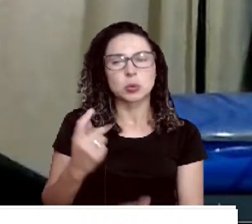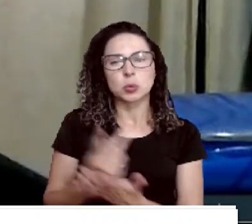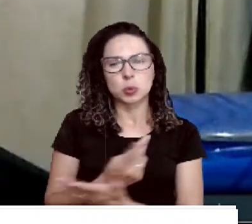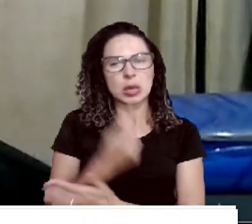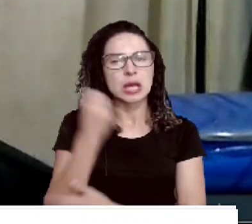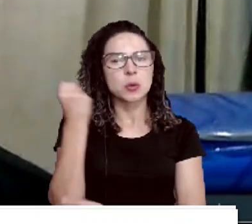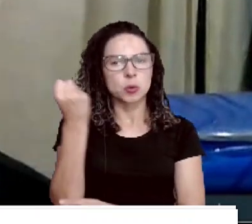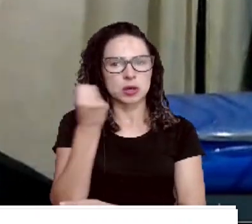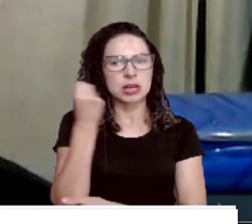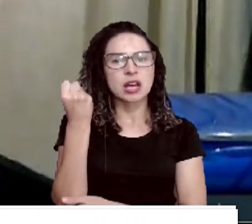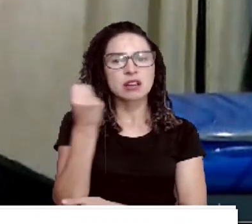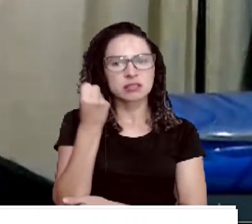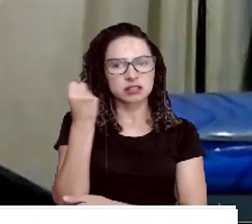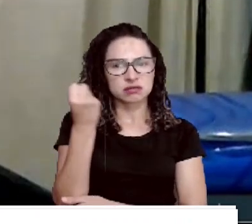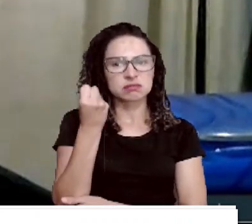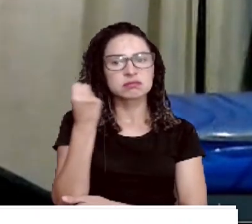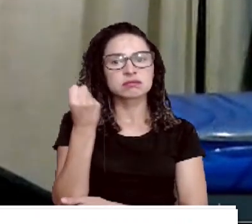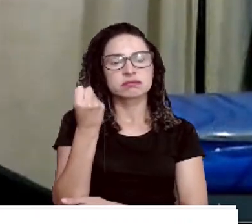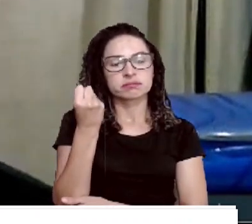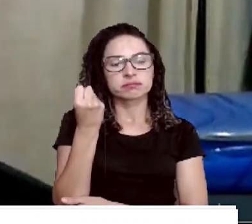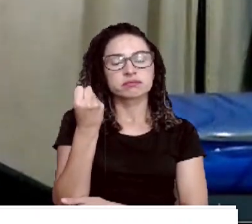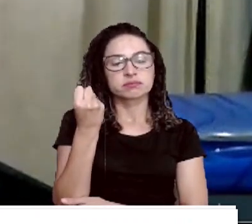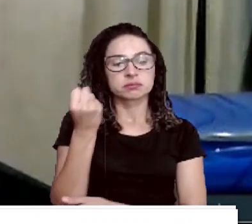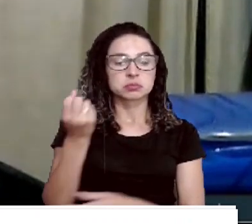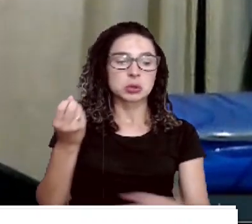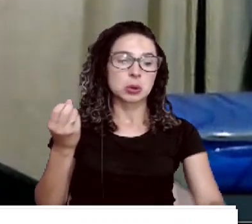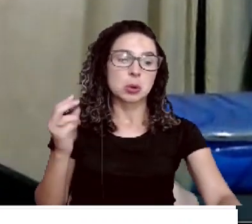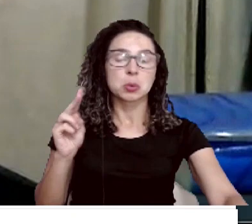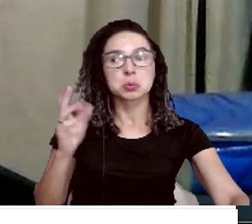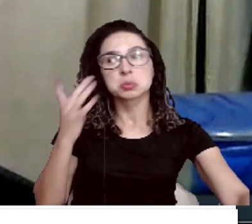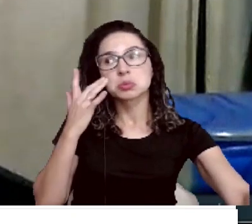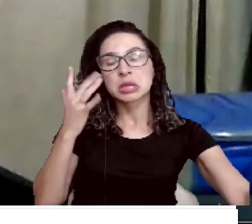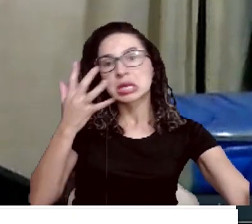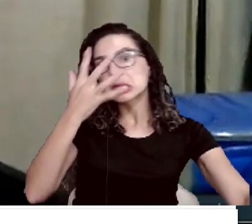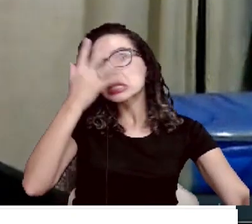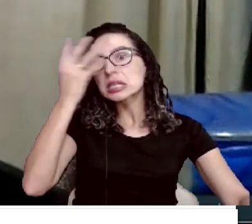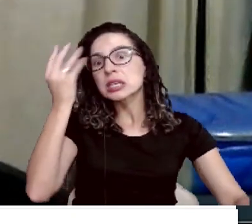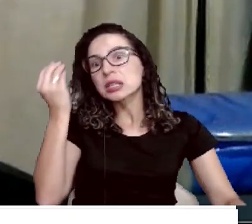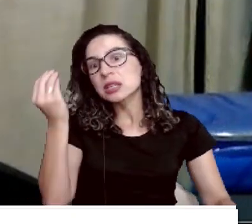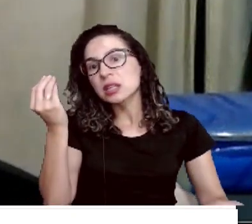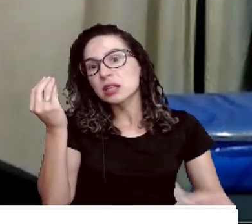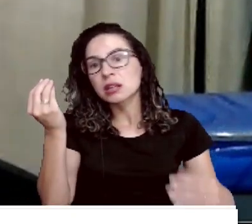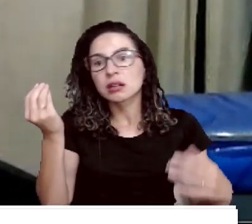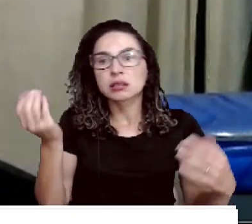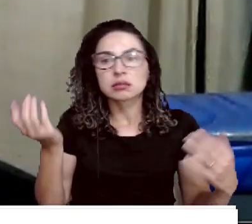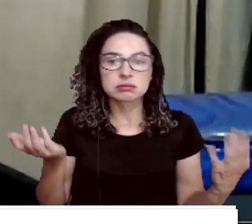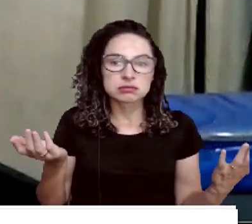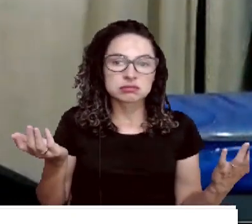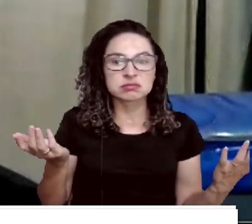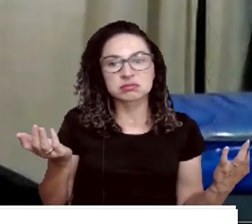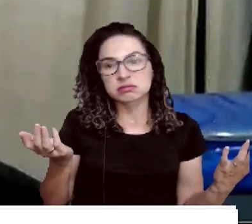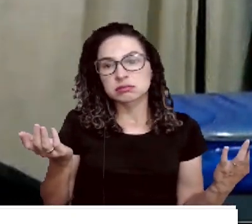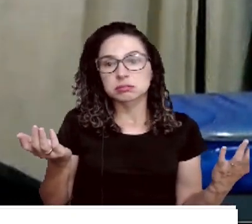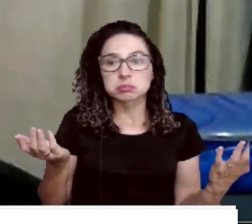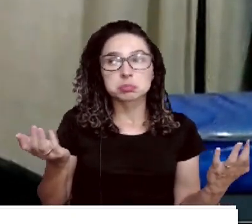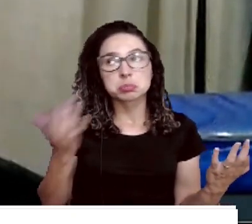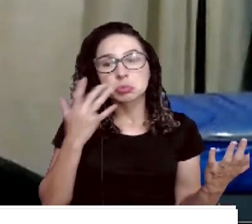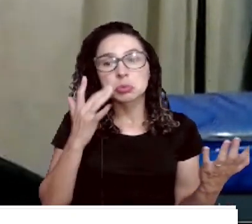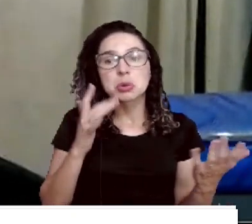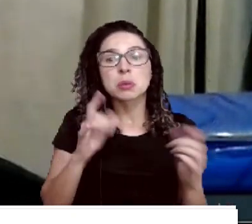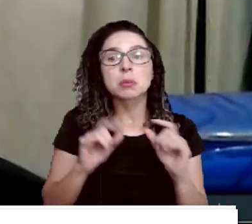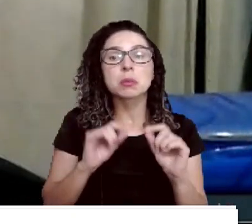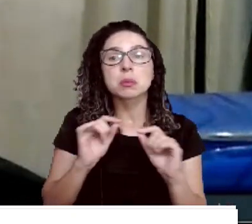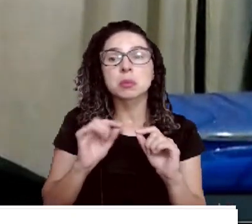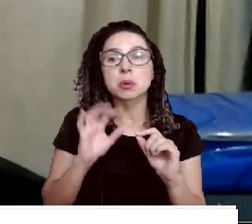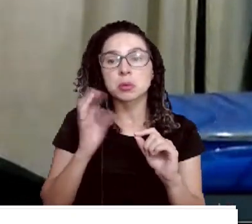né? Ou não sei se foi um esquecimento, na verdade, a gente não sabe o que ocorreu.